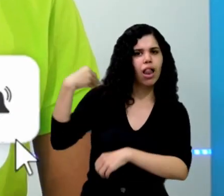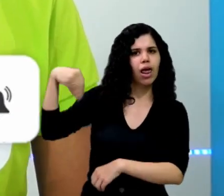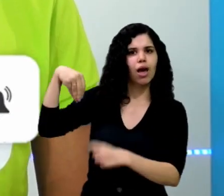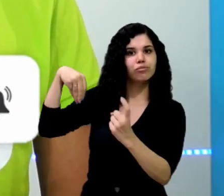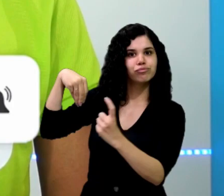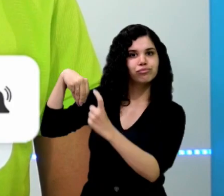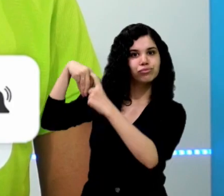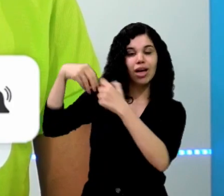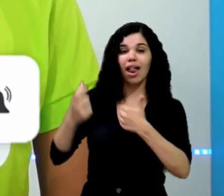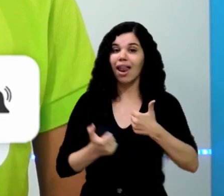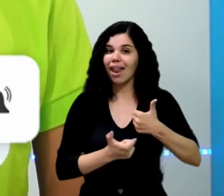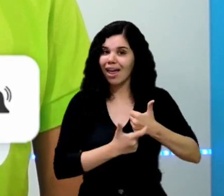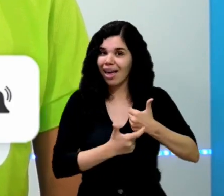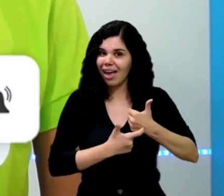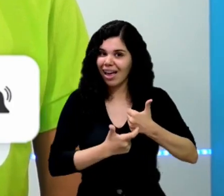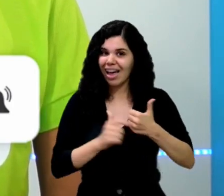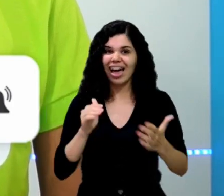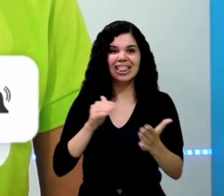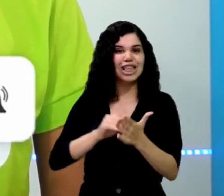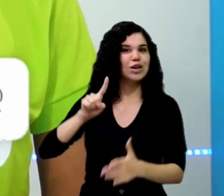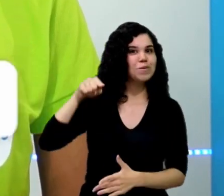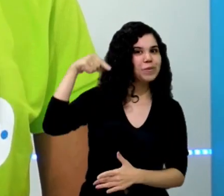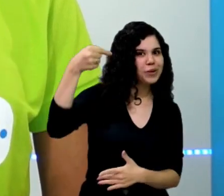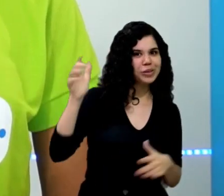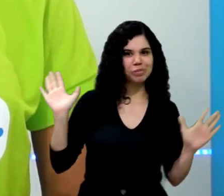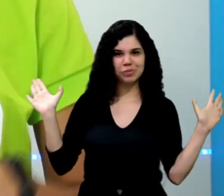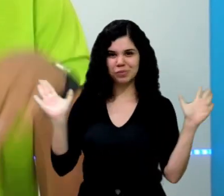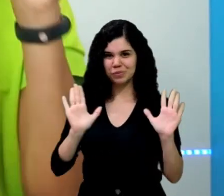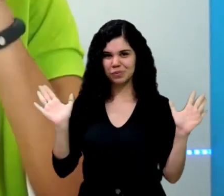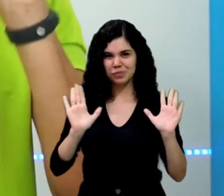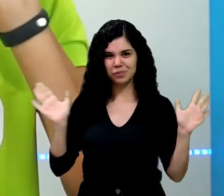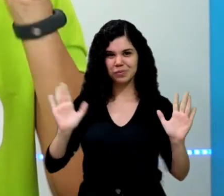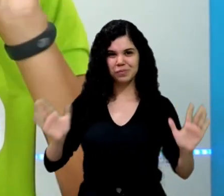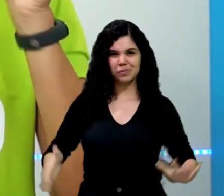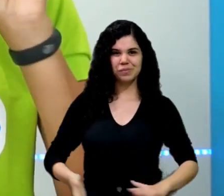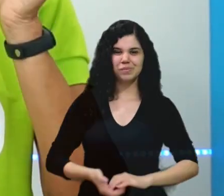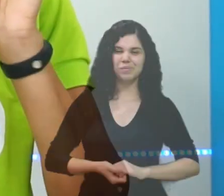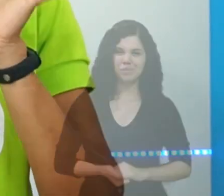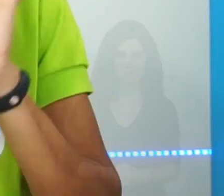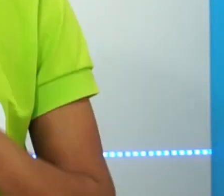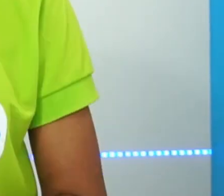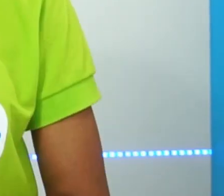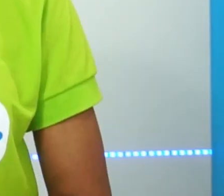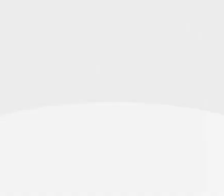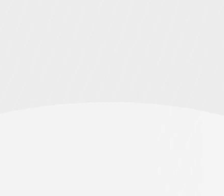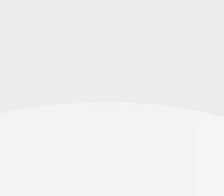sininho, dá um like. Até o próximo vídeo. Tchau! Tchau!